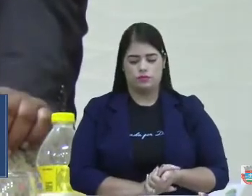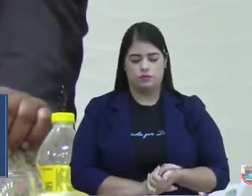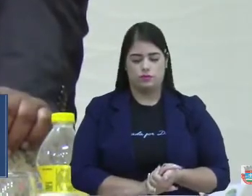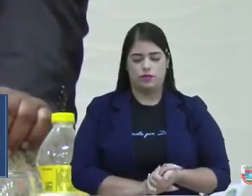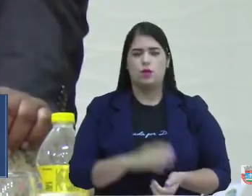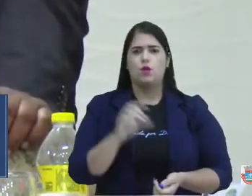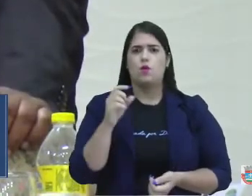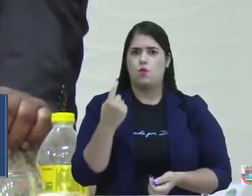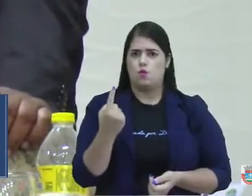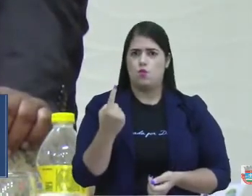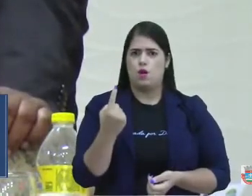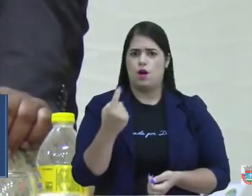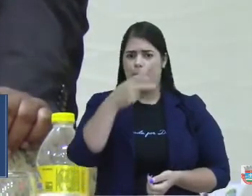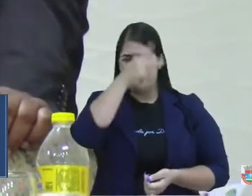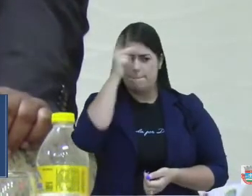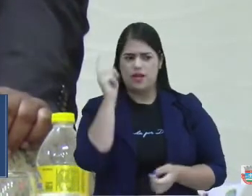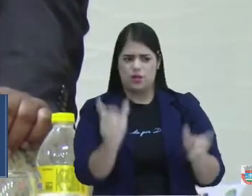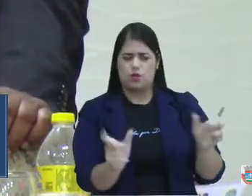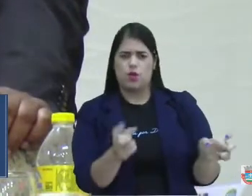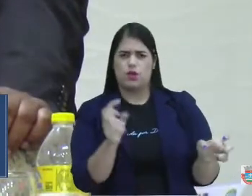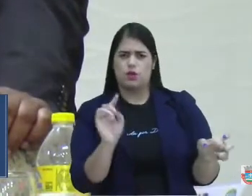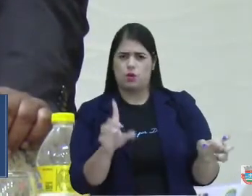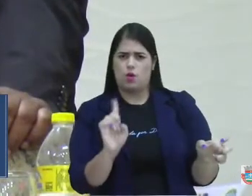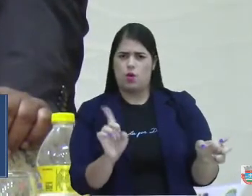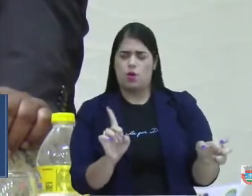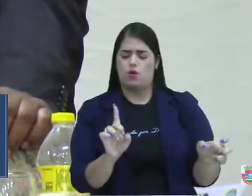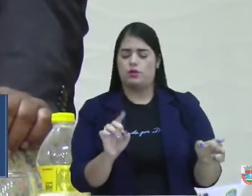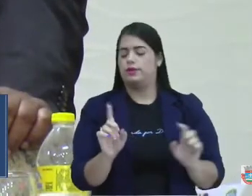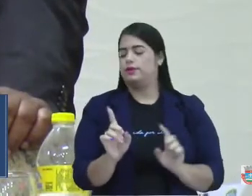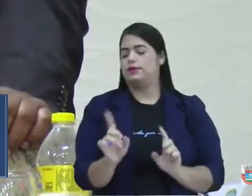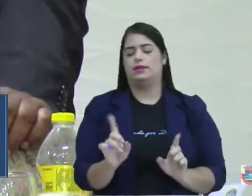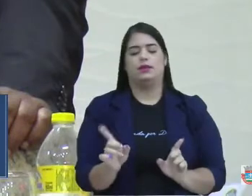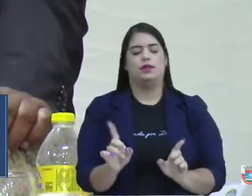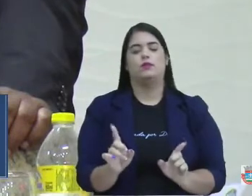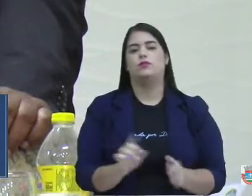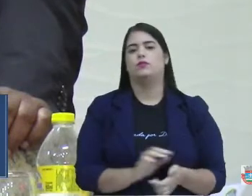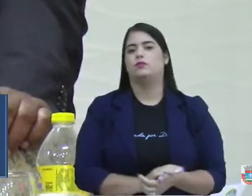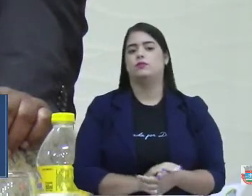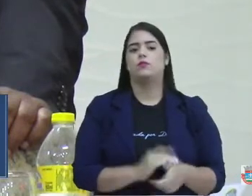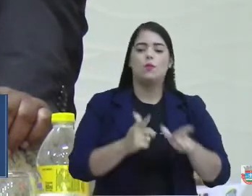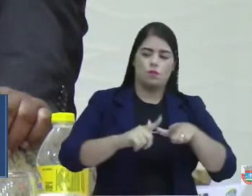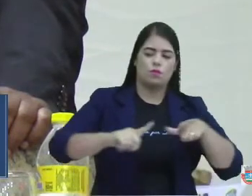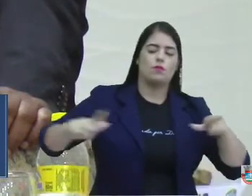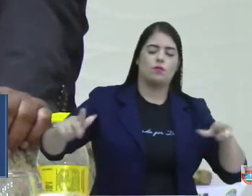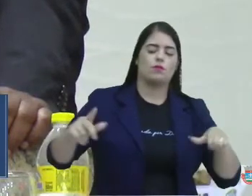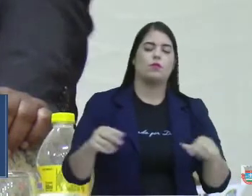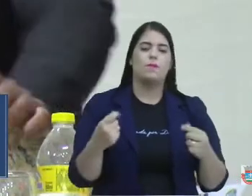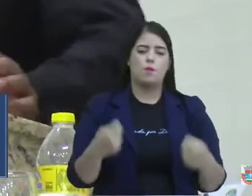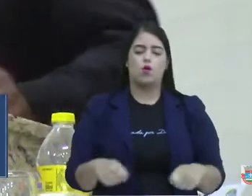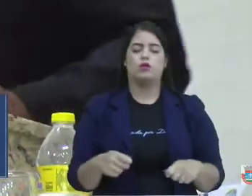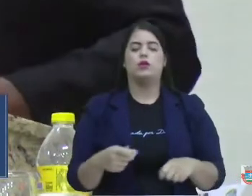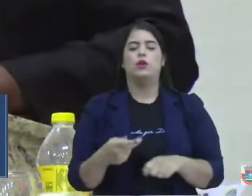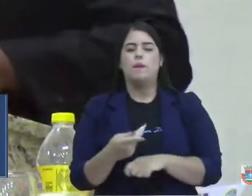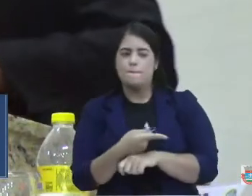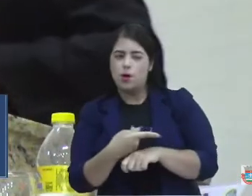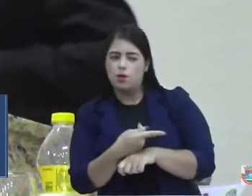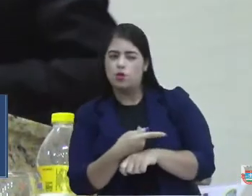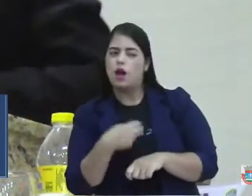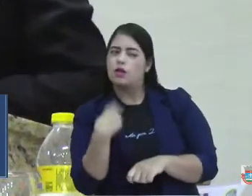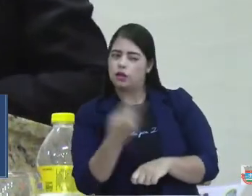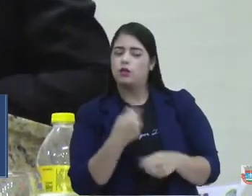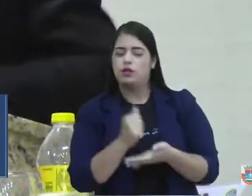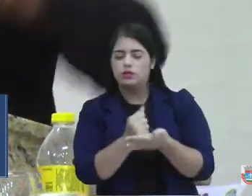fazemos. Fazemos 1, 2 hectares. Pode procurar que a gente faz. Porque quando a gente faz 5, 6 de